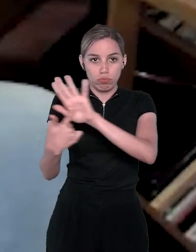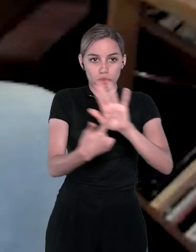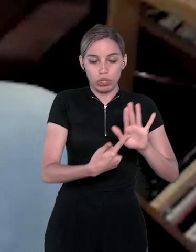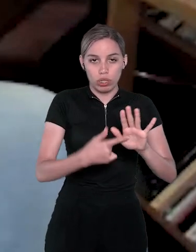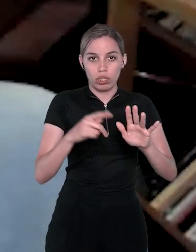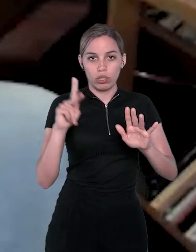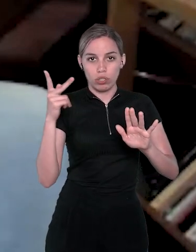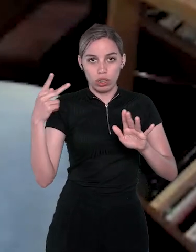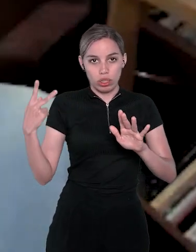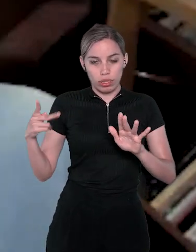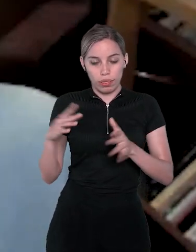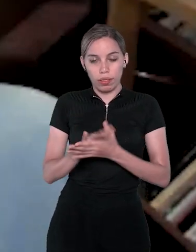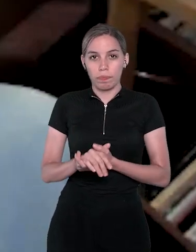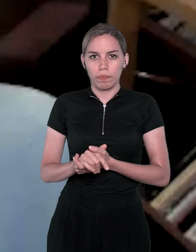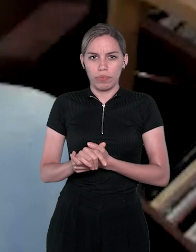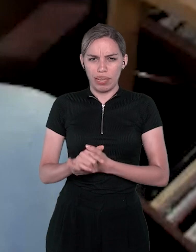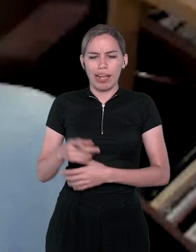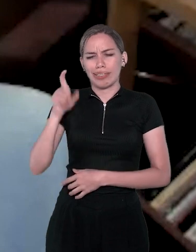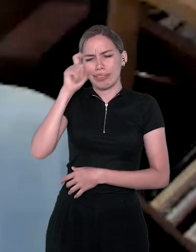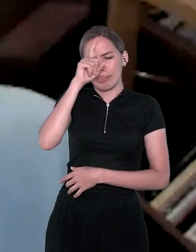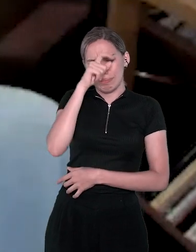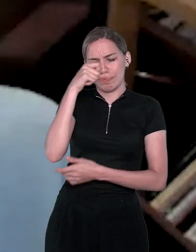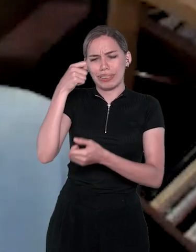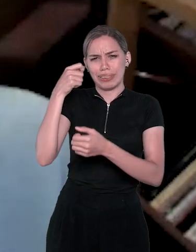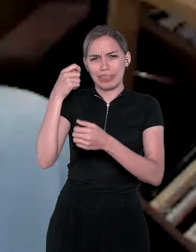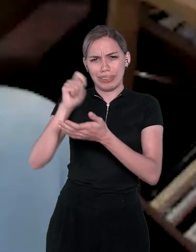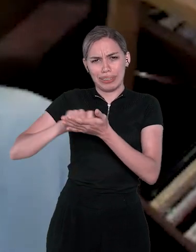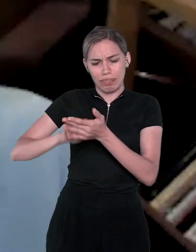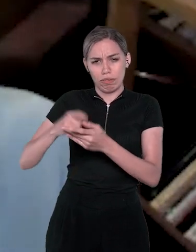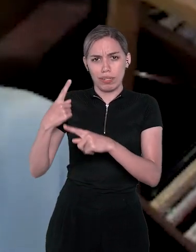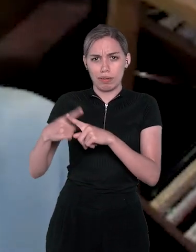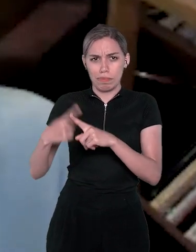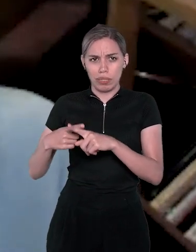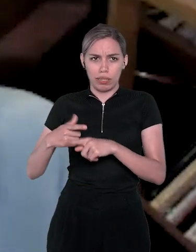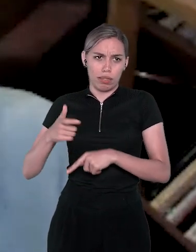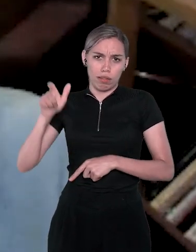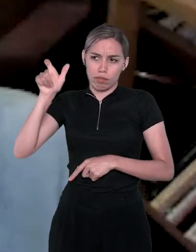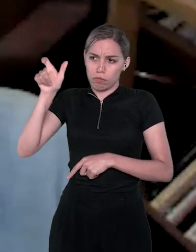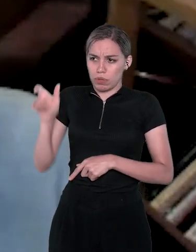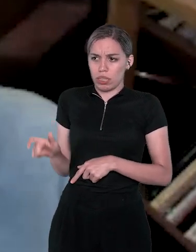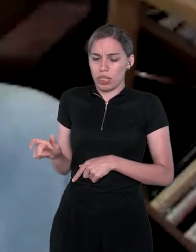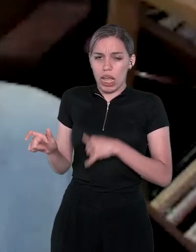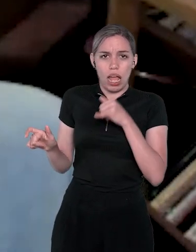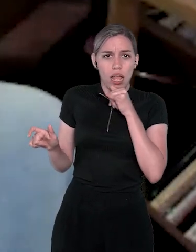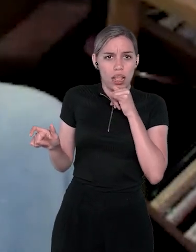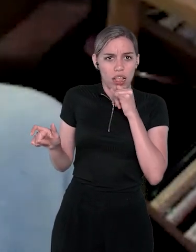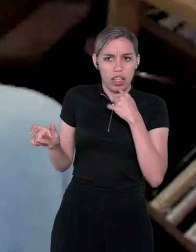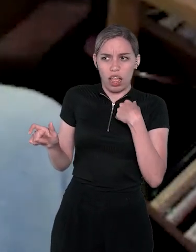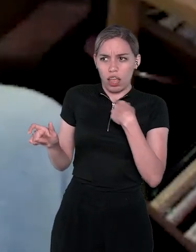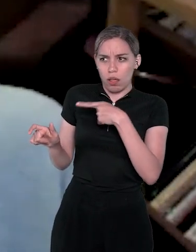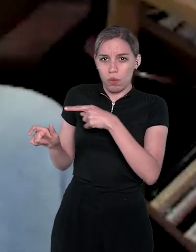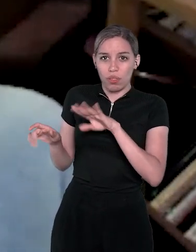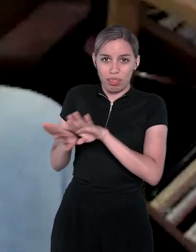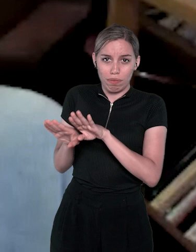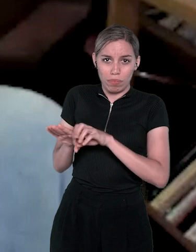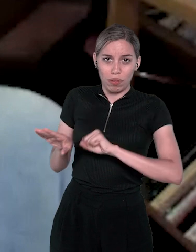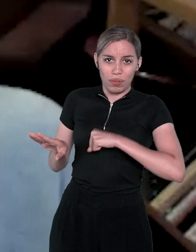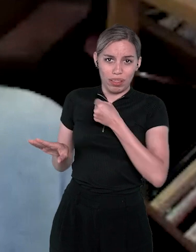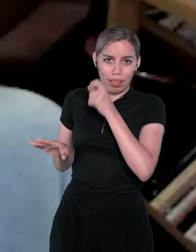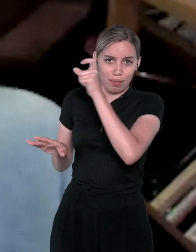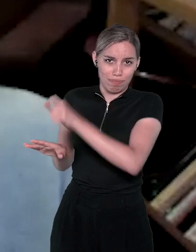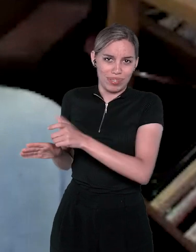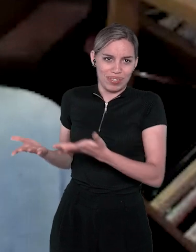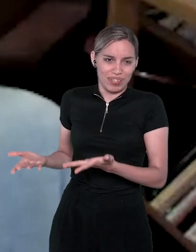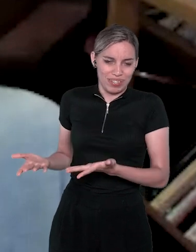Foi penoso escrever, exatamente porque eu tinha que dar voz a pessoas que eu, num certo sentido, também